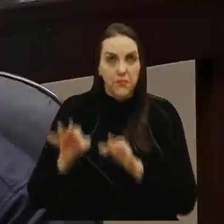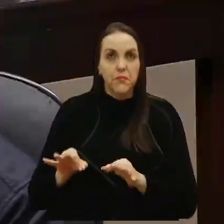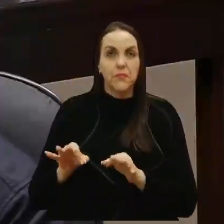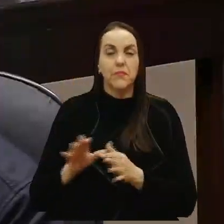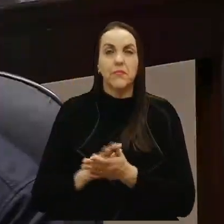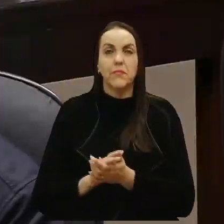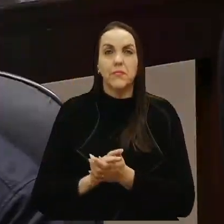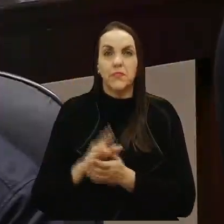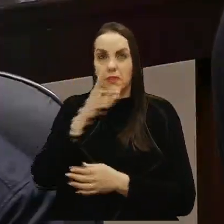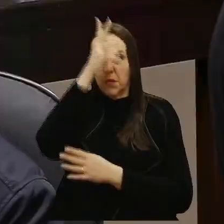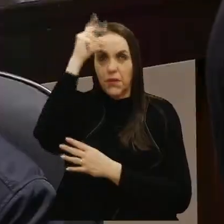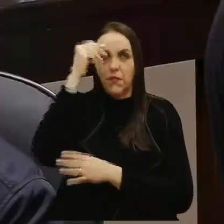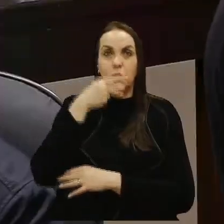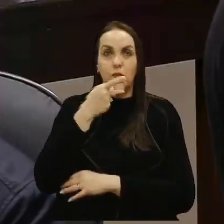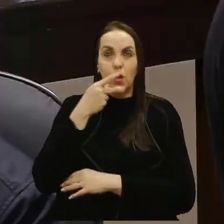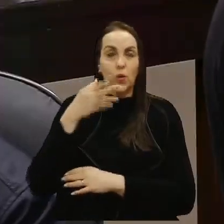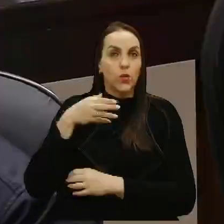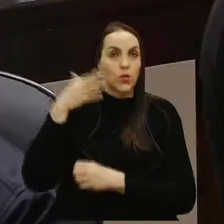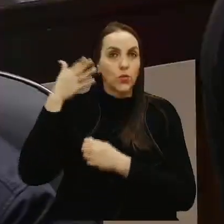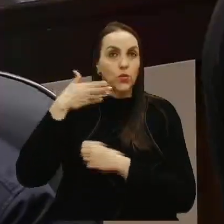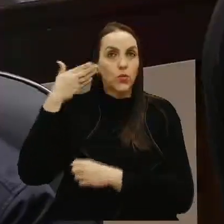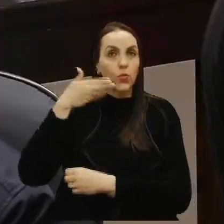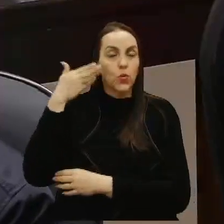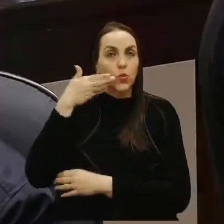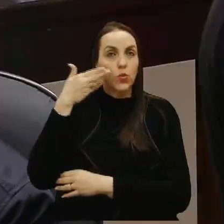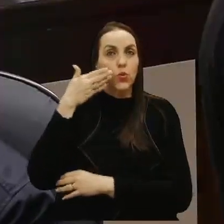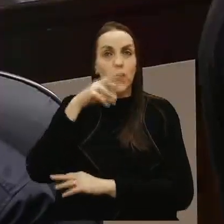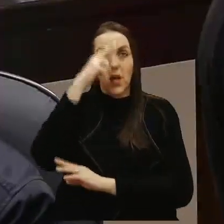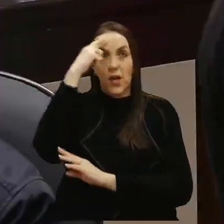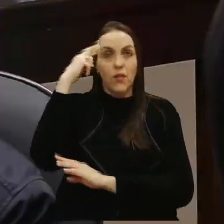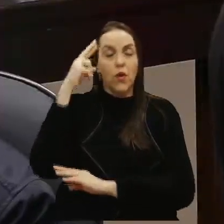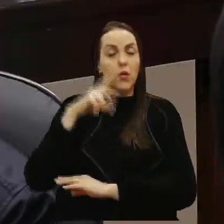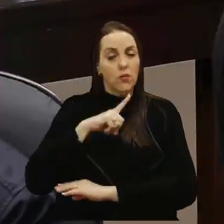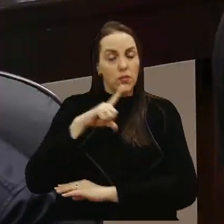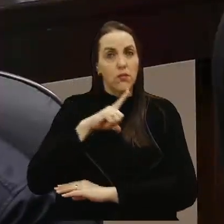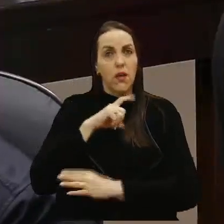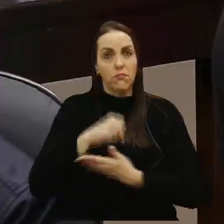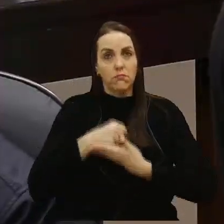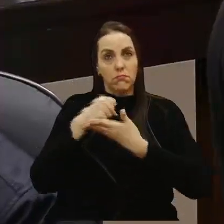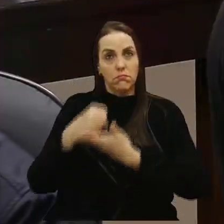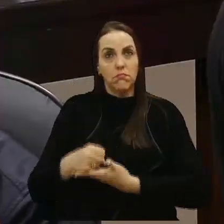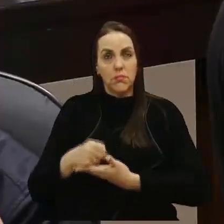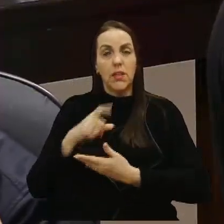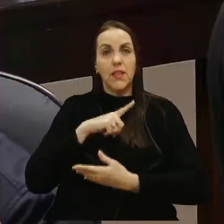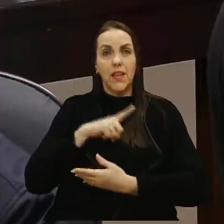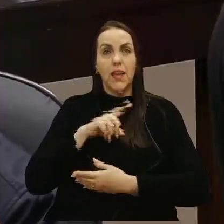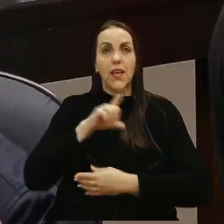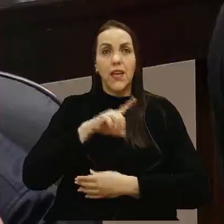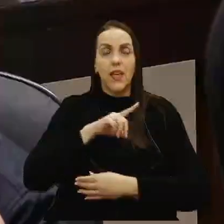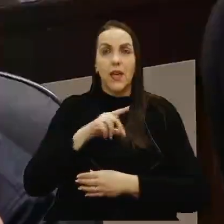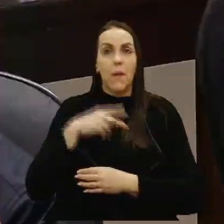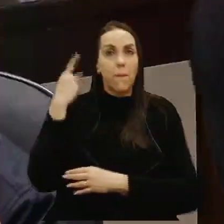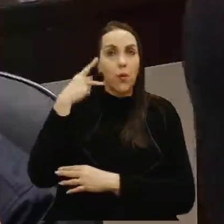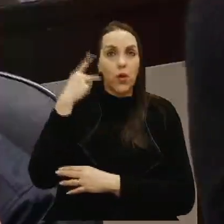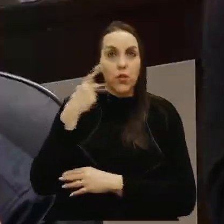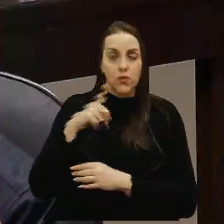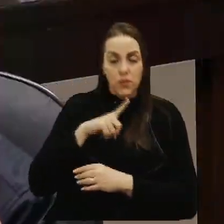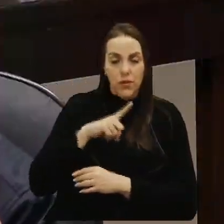prefeito falou lá no discurso, né? Rafael Bueno tem o respaldo, né? Os políticos têm o respaldo político. Aqui a gente tem respaldo político